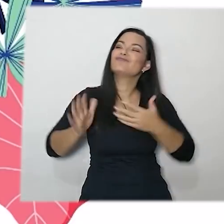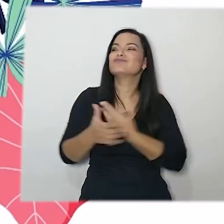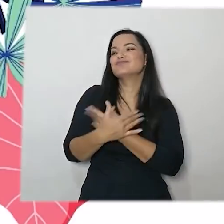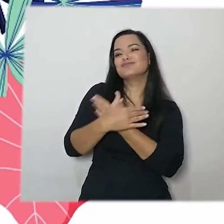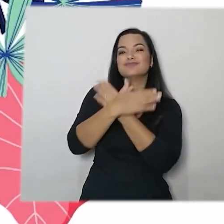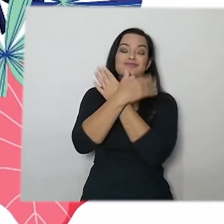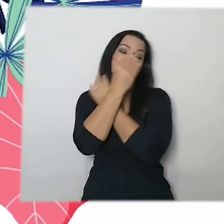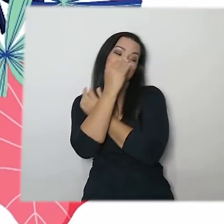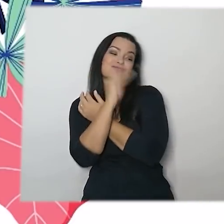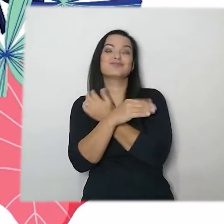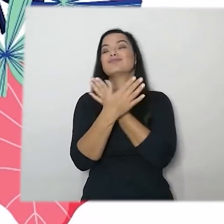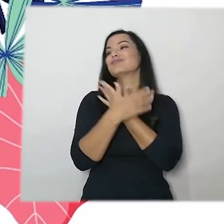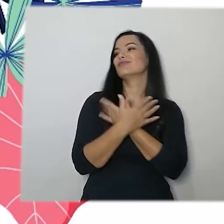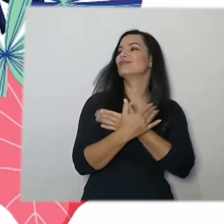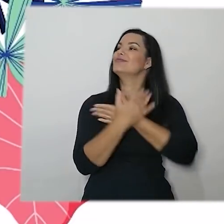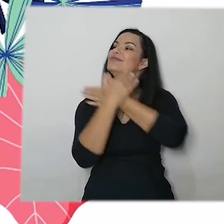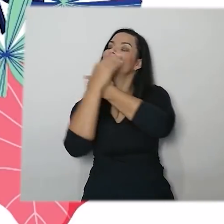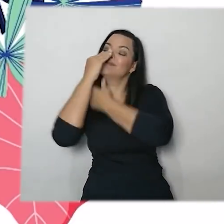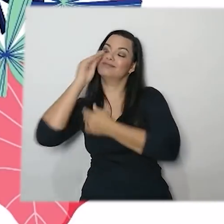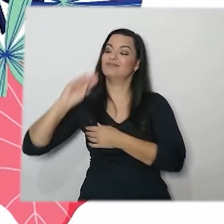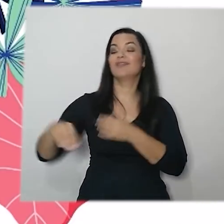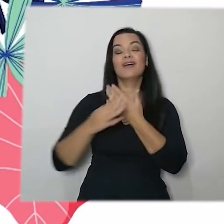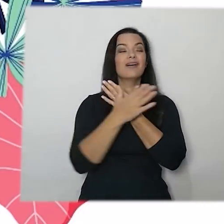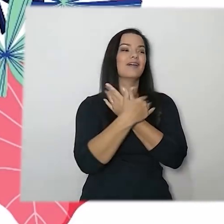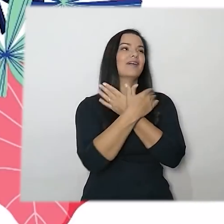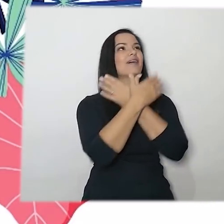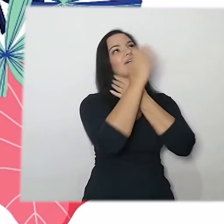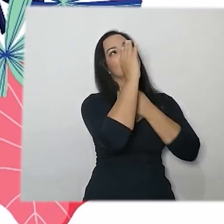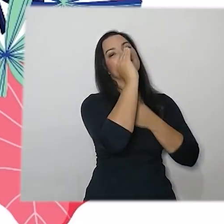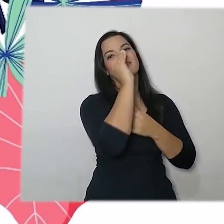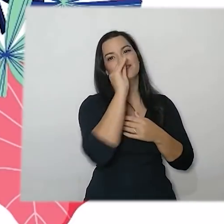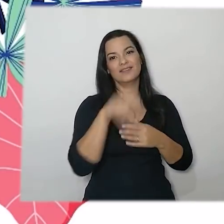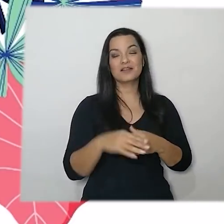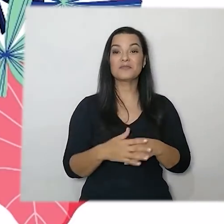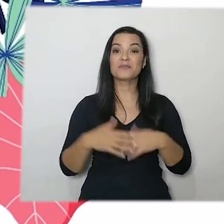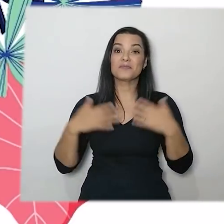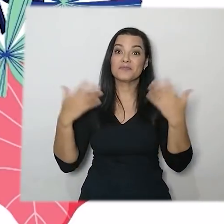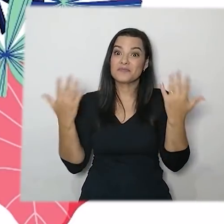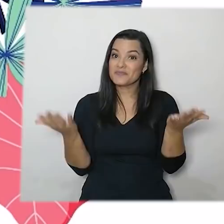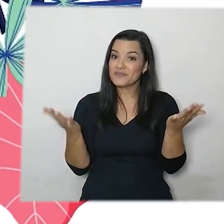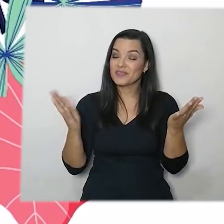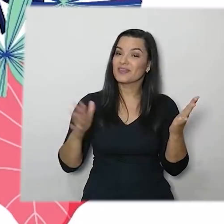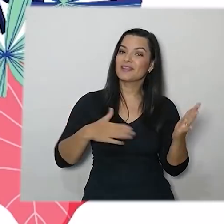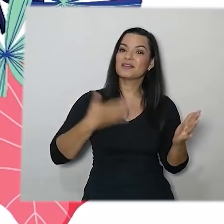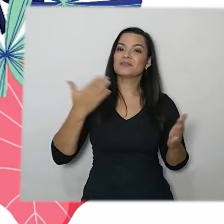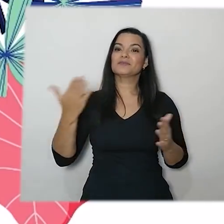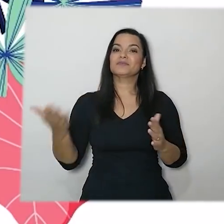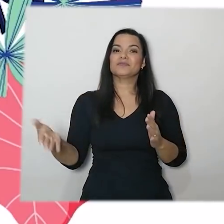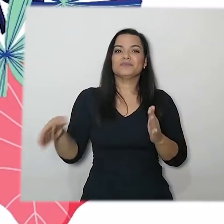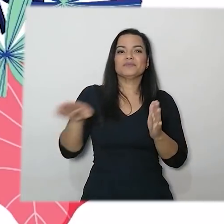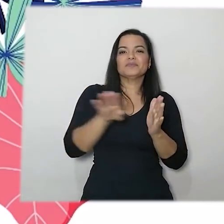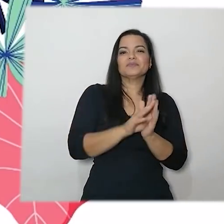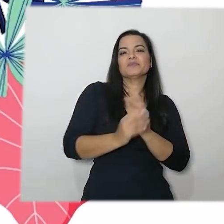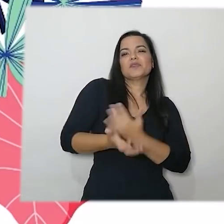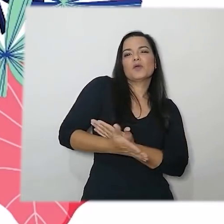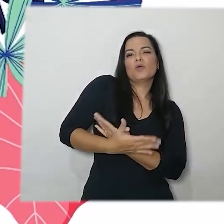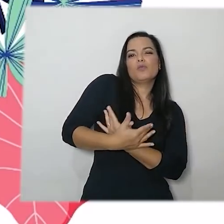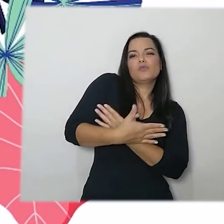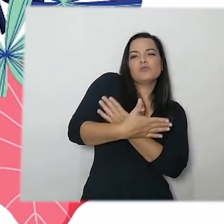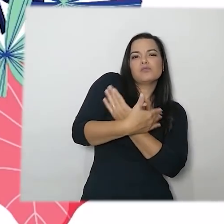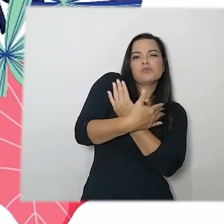e nem respondiam. Até que veio chegando uma